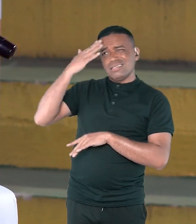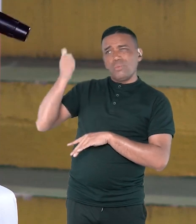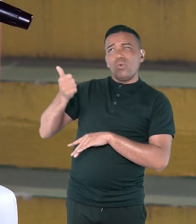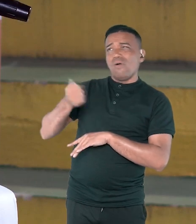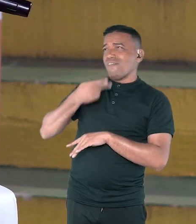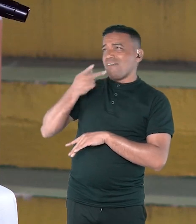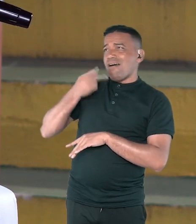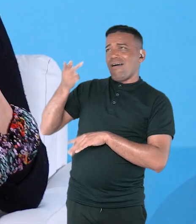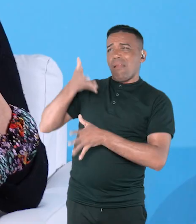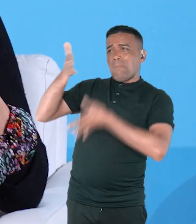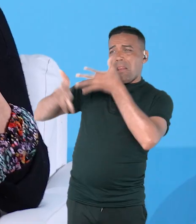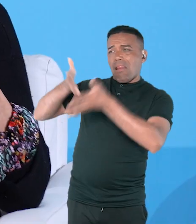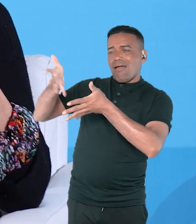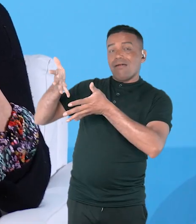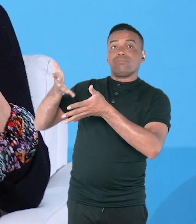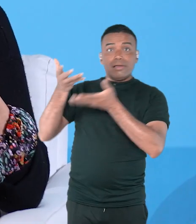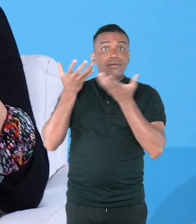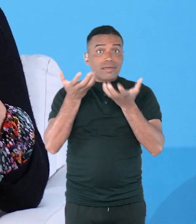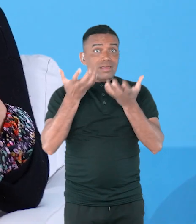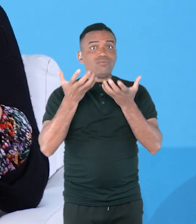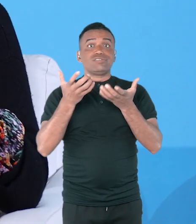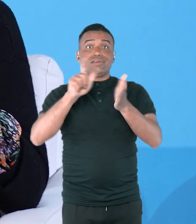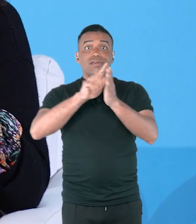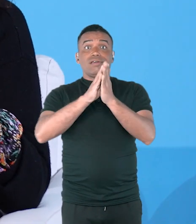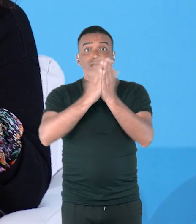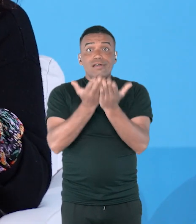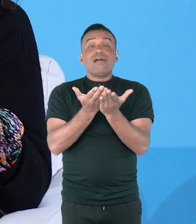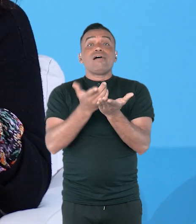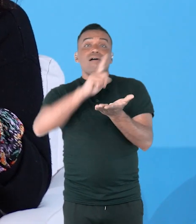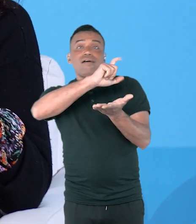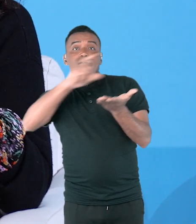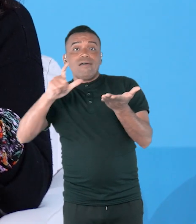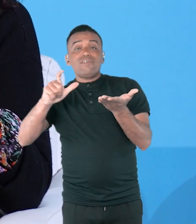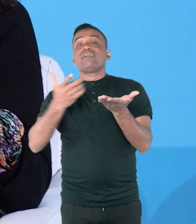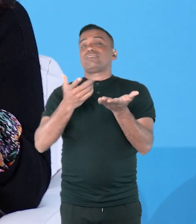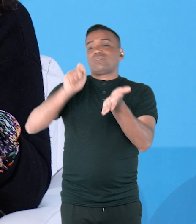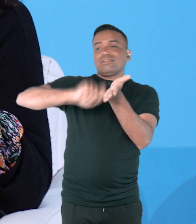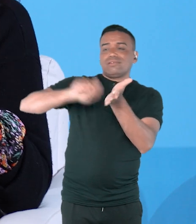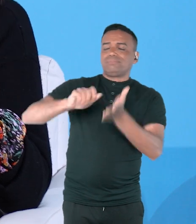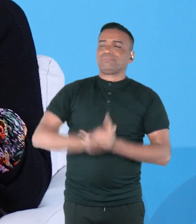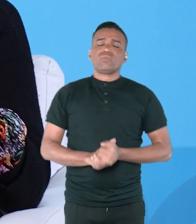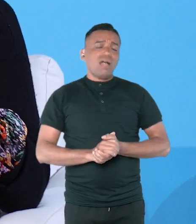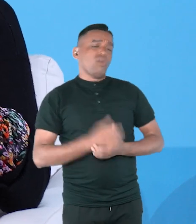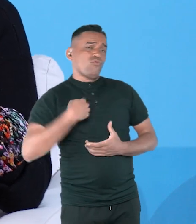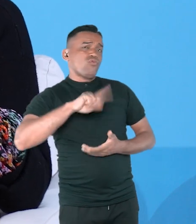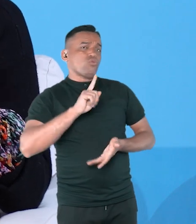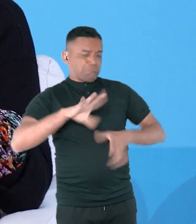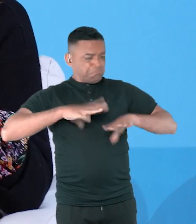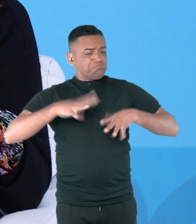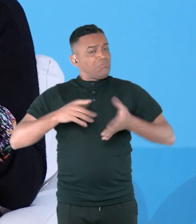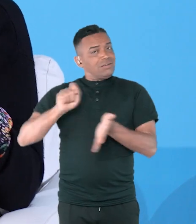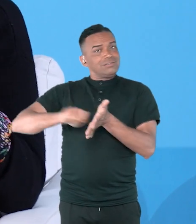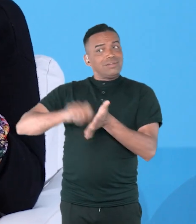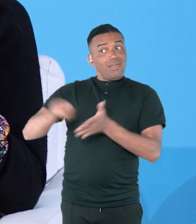você fala umas coisas por aí e a gente queria que você tivesse uma coluna na revista. Será? Escrevi um, e